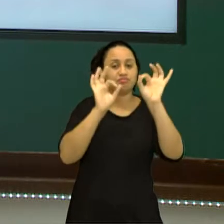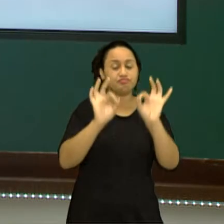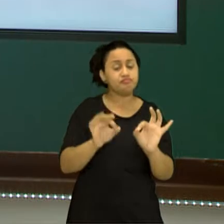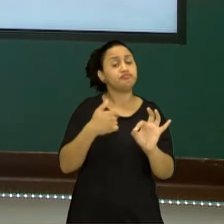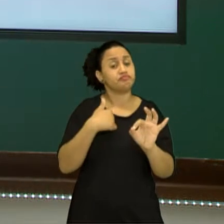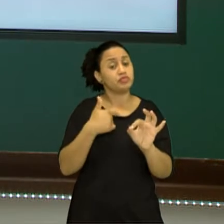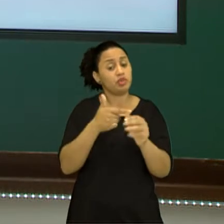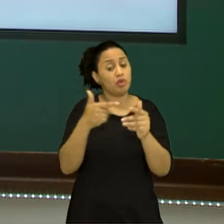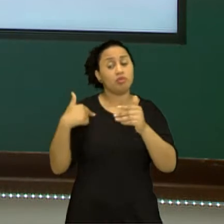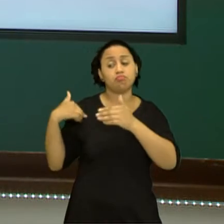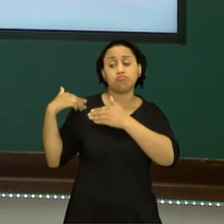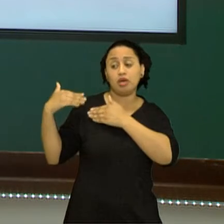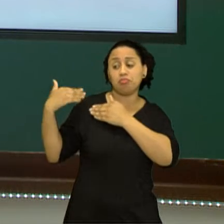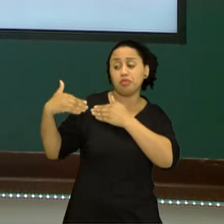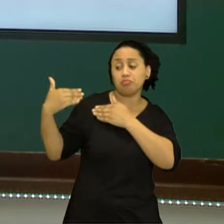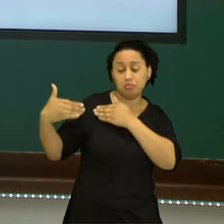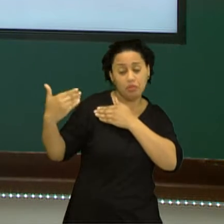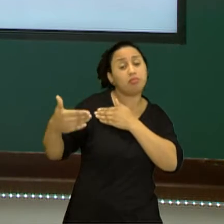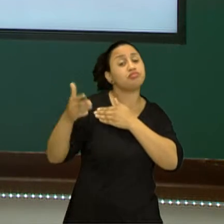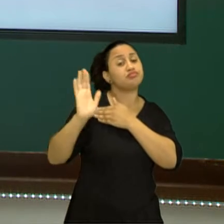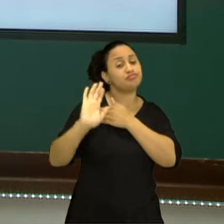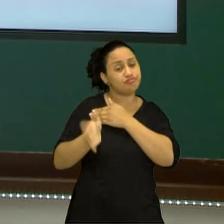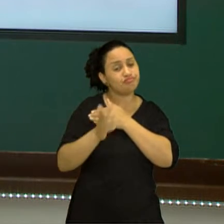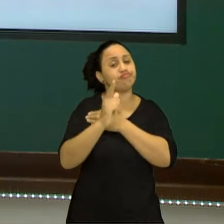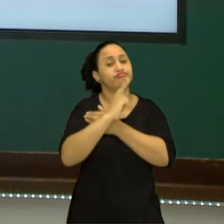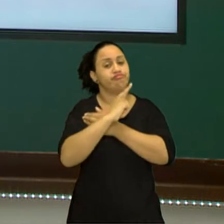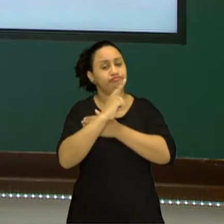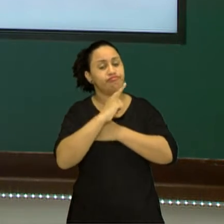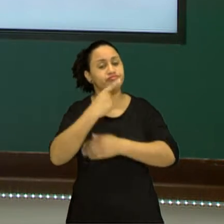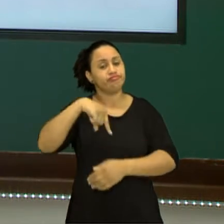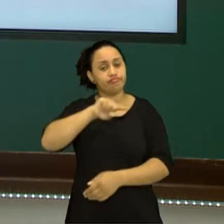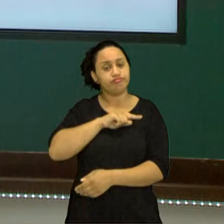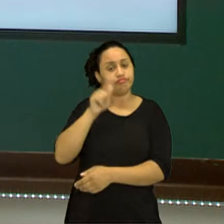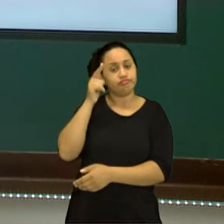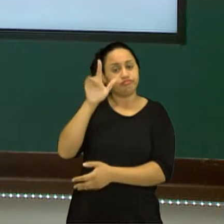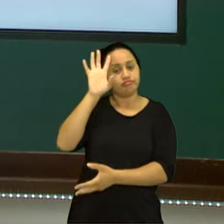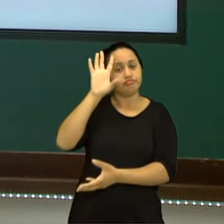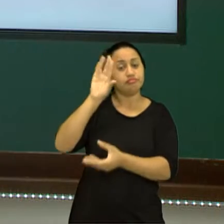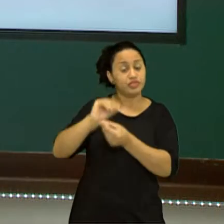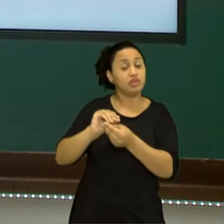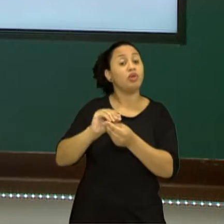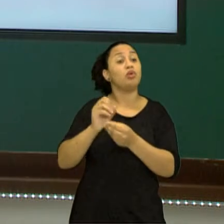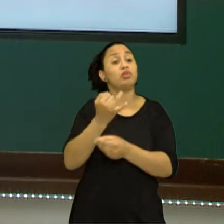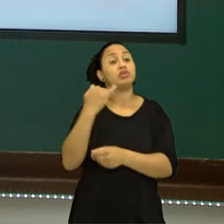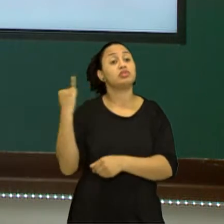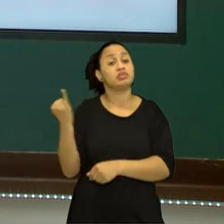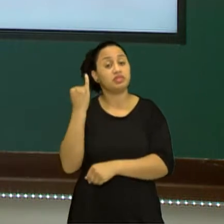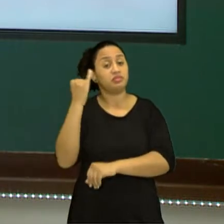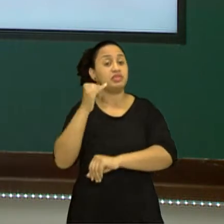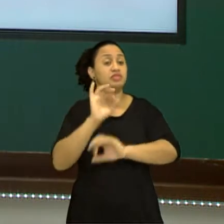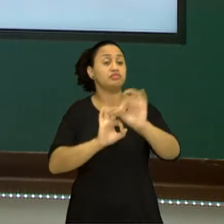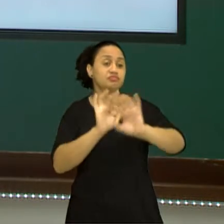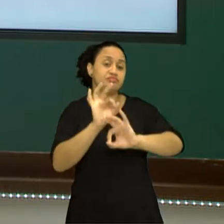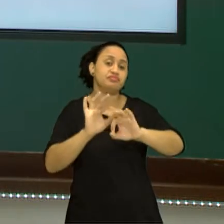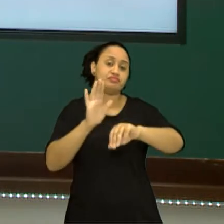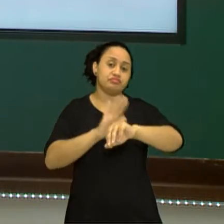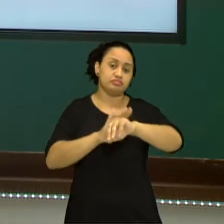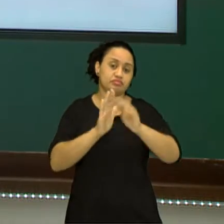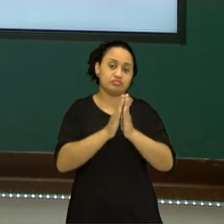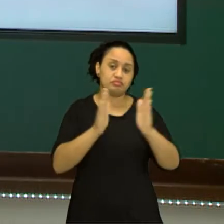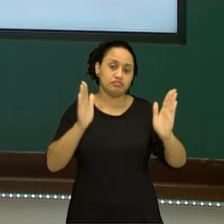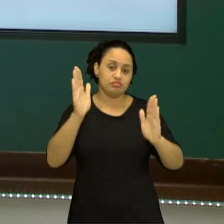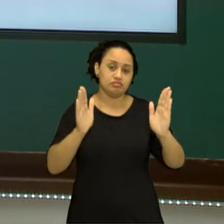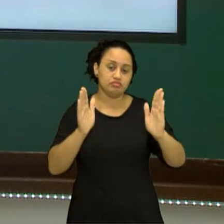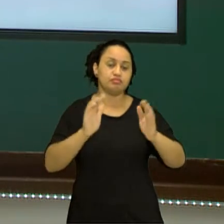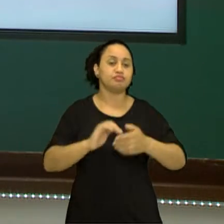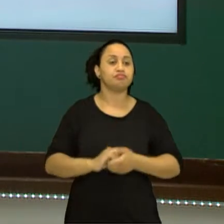das preocupações da humanidade para que a gente entenda a importância de contar o tempo, né? Na mitologia